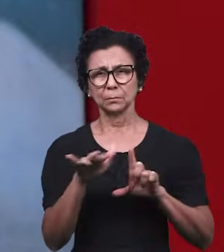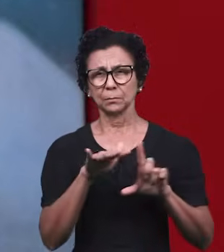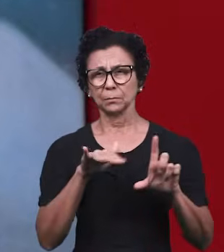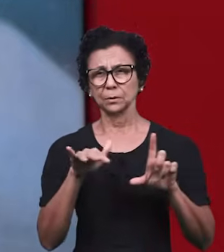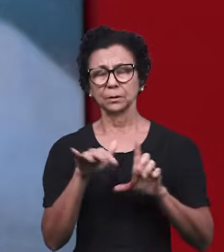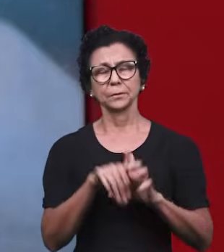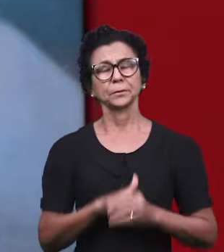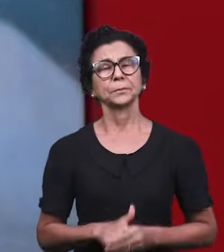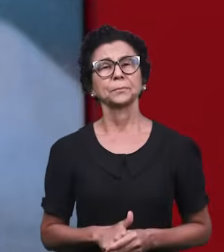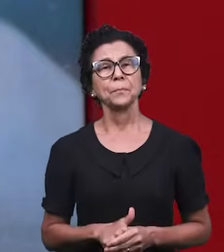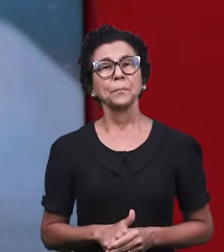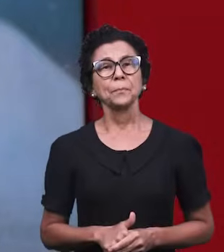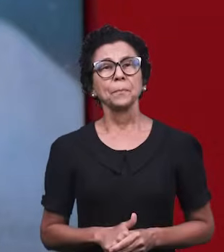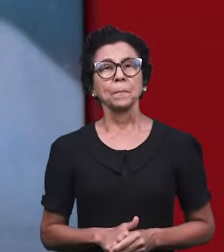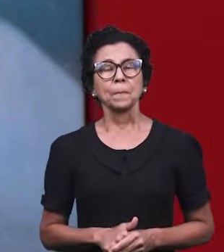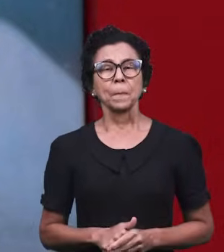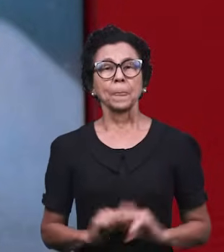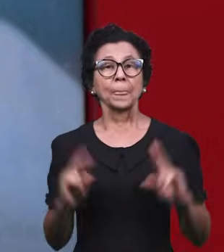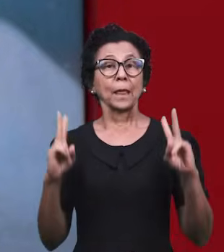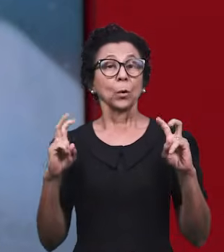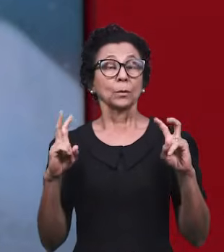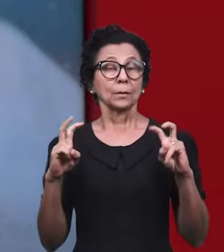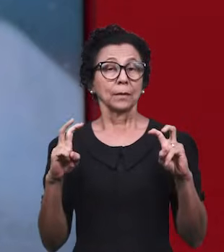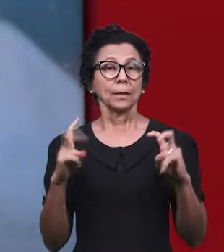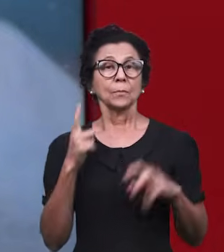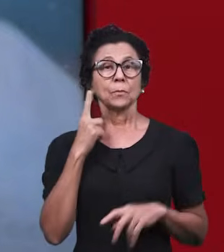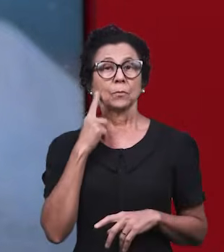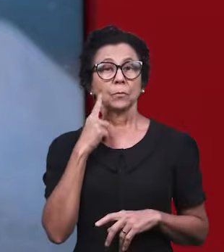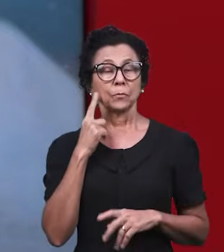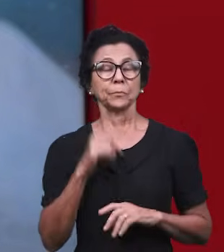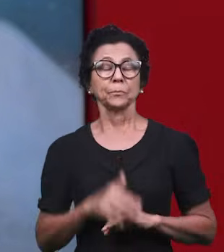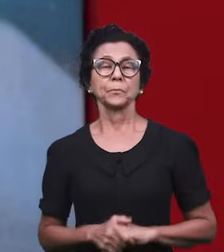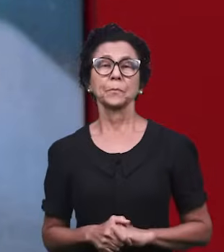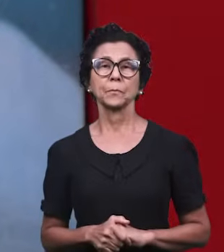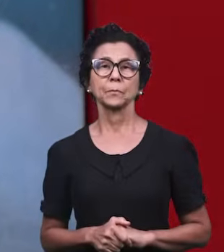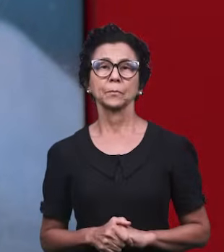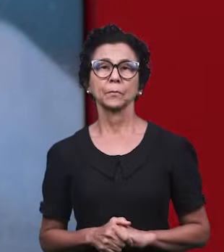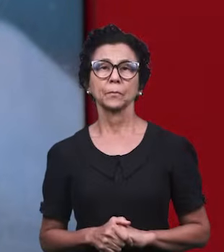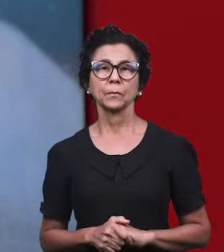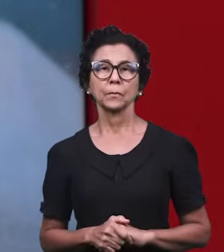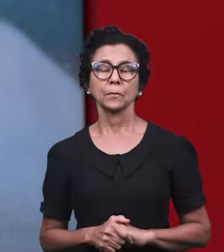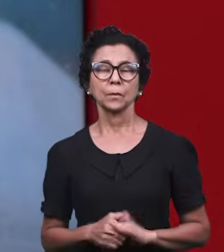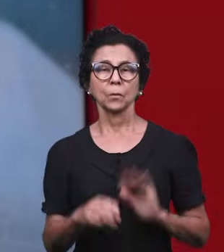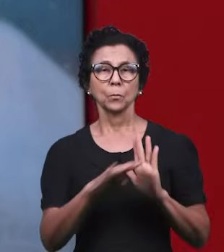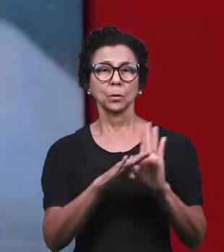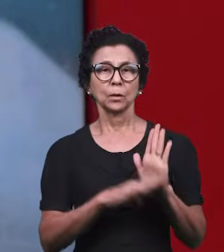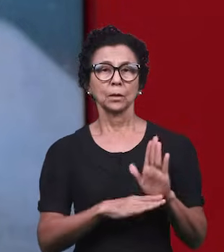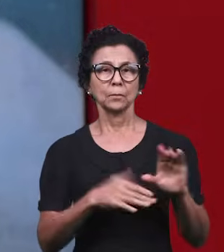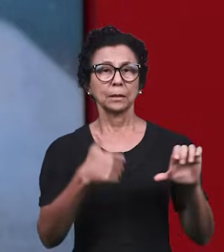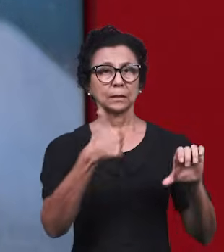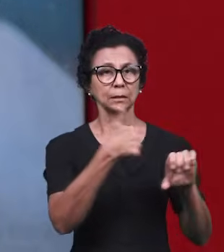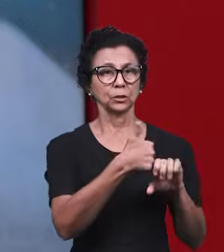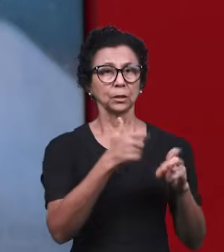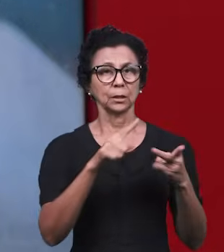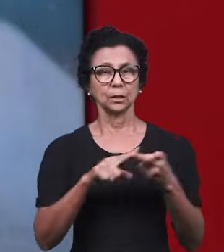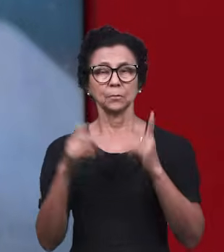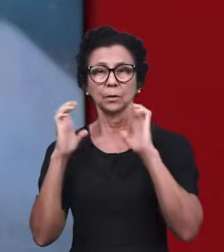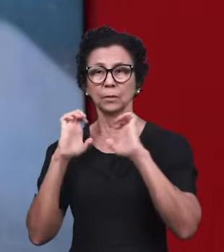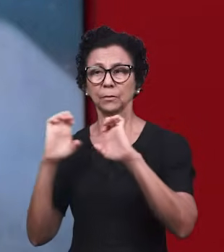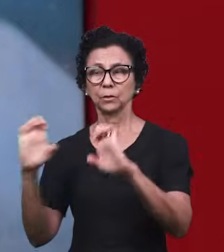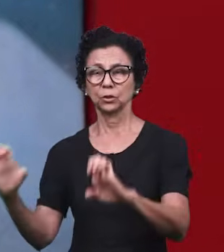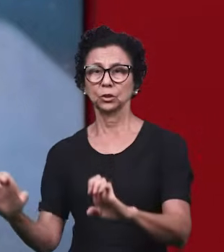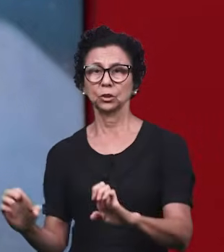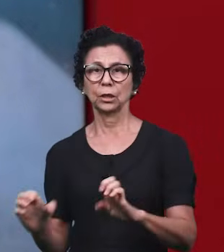sociais. E o tema que nós vamos tratar hoje neste programa, Cristianismo e Evangelho, é a falência do